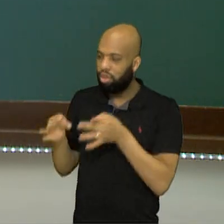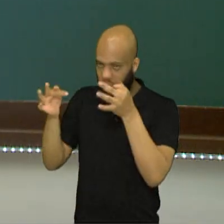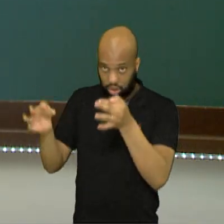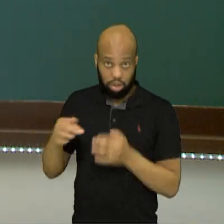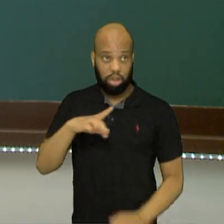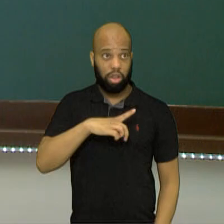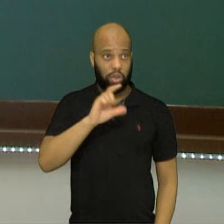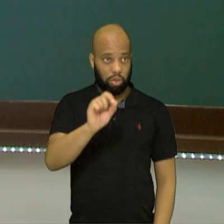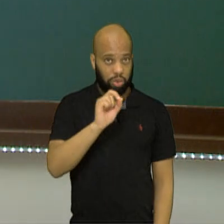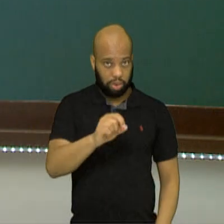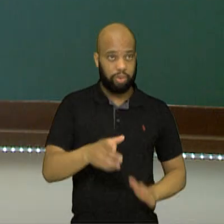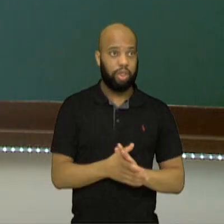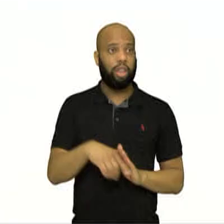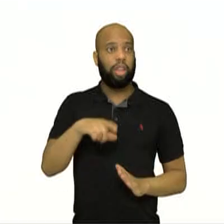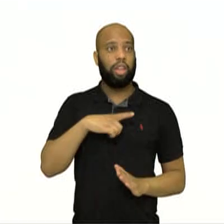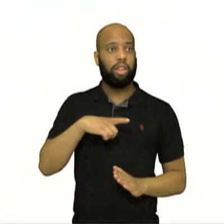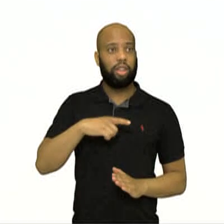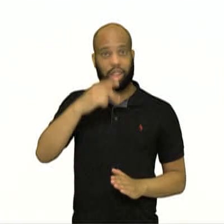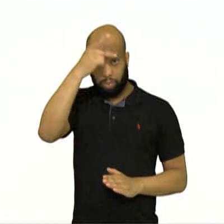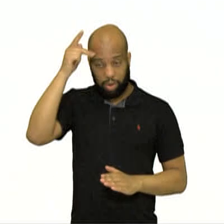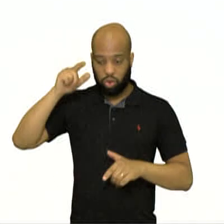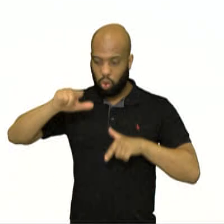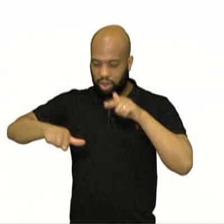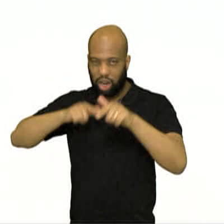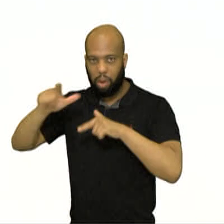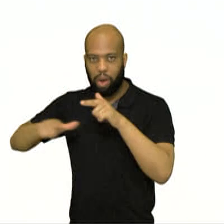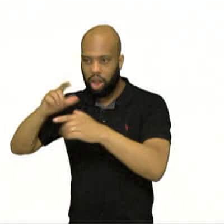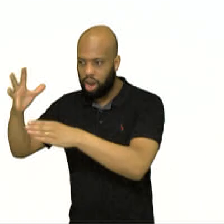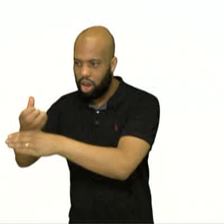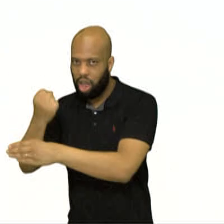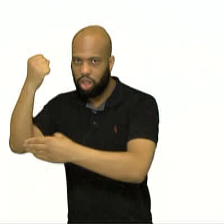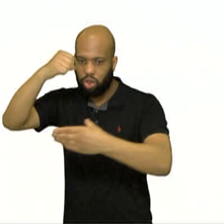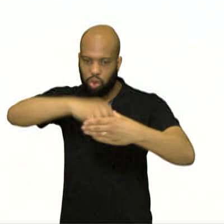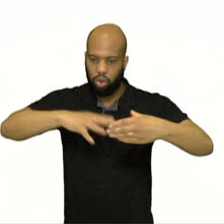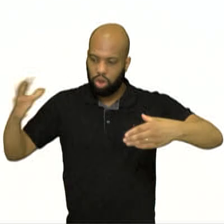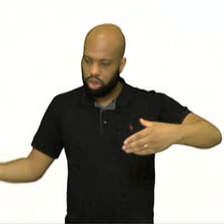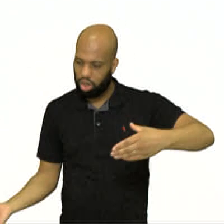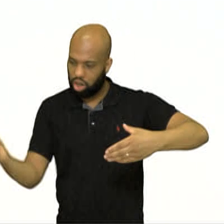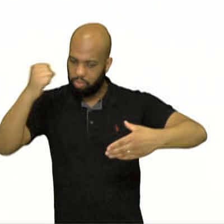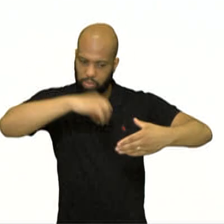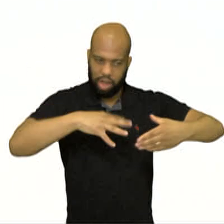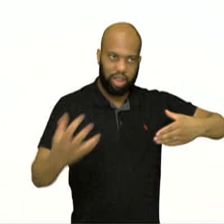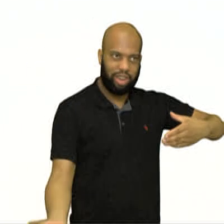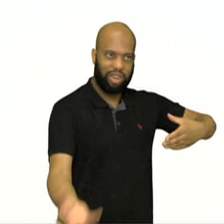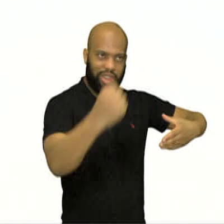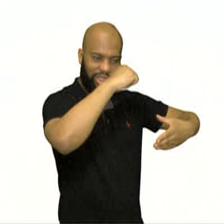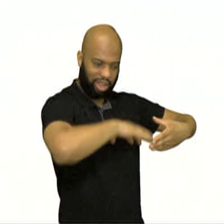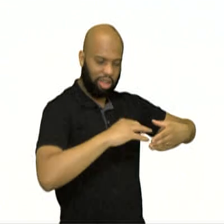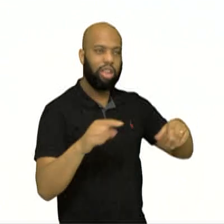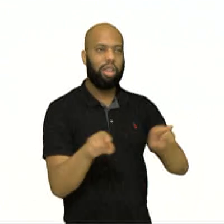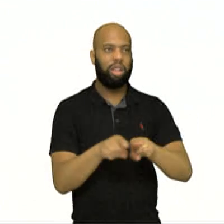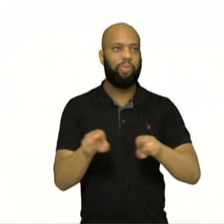pode ver os camponeses, ou seja, no campo, trabalhando, e atrás um castelo, né?